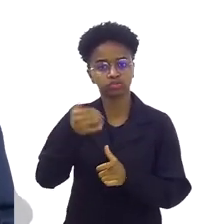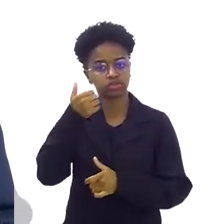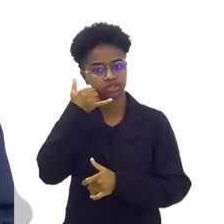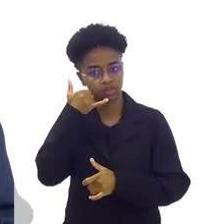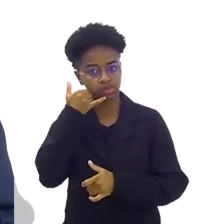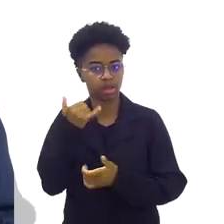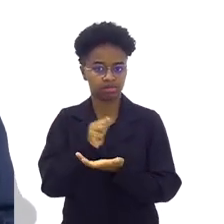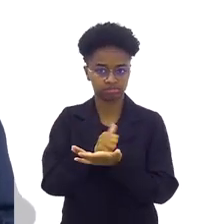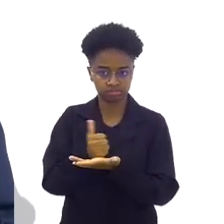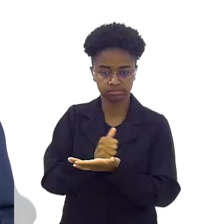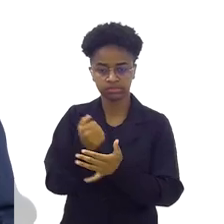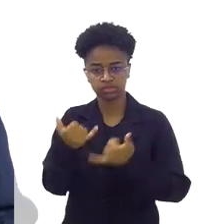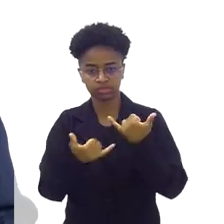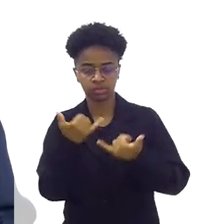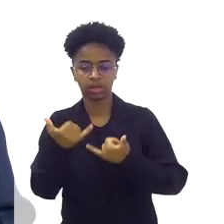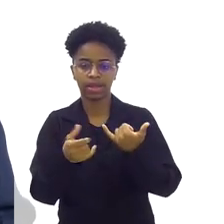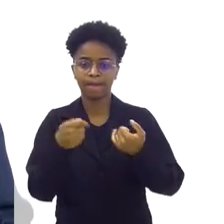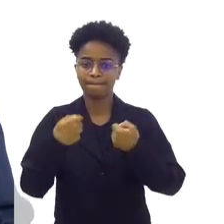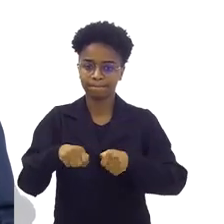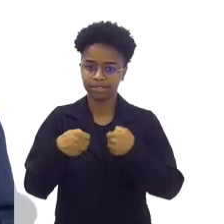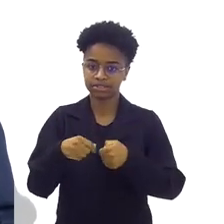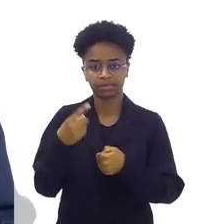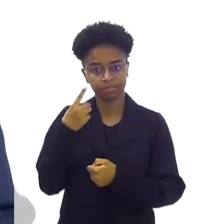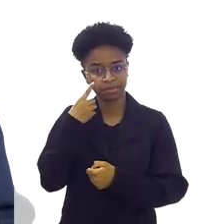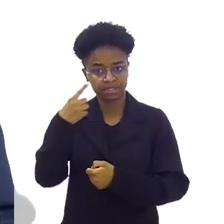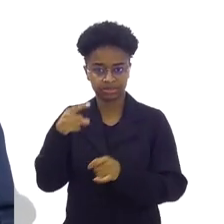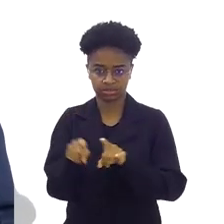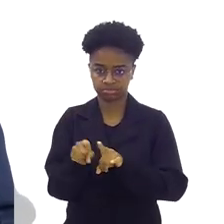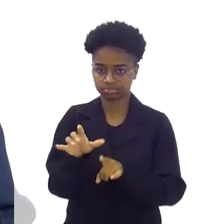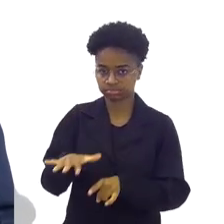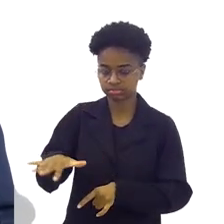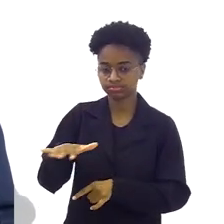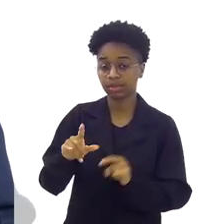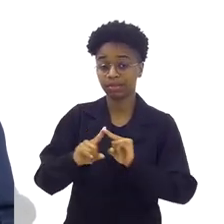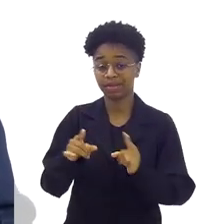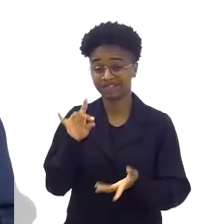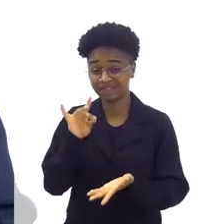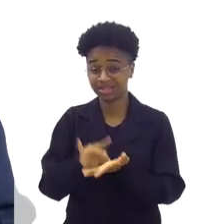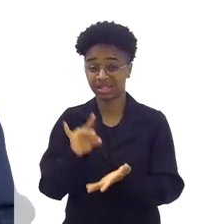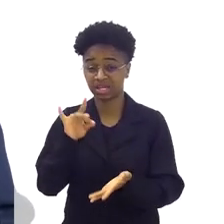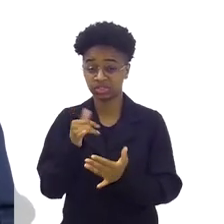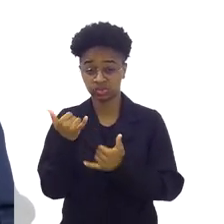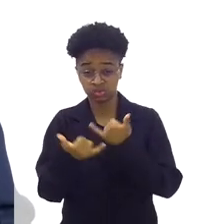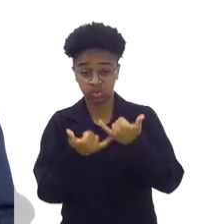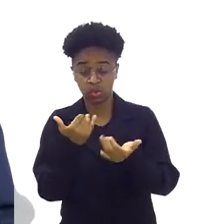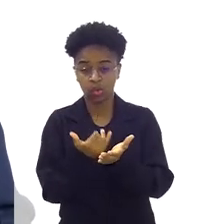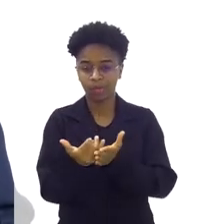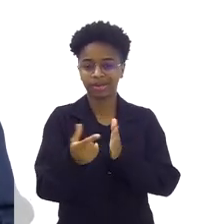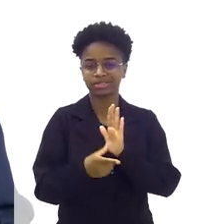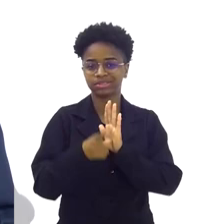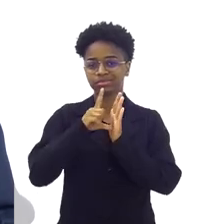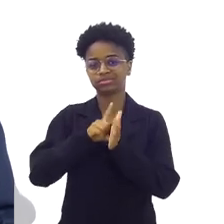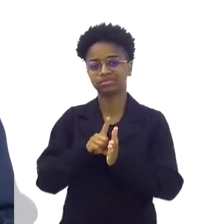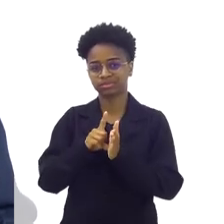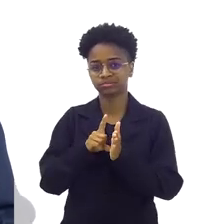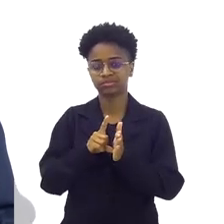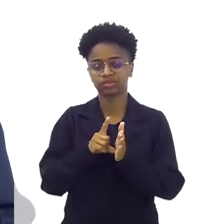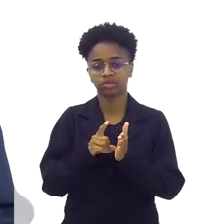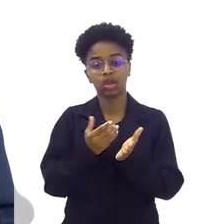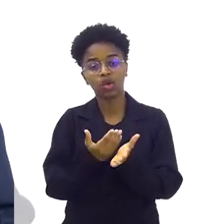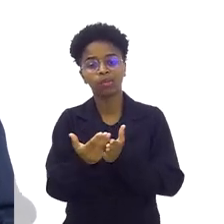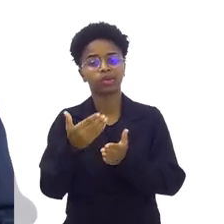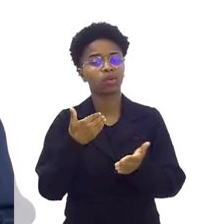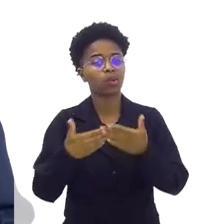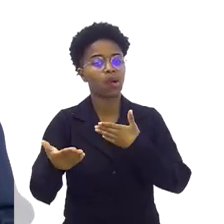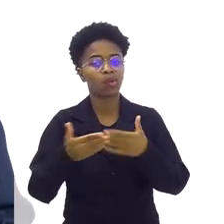acessos é através de celular, a gente tem que levar para essa perspectiva. Mas, na verdade, o jogo ele começa bem antes, né? Ele